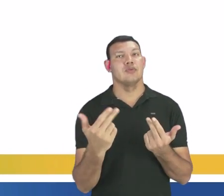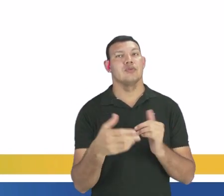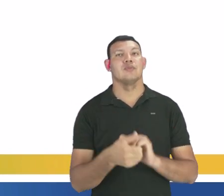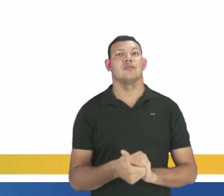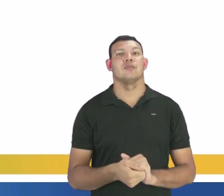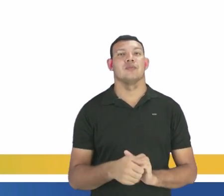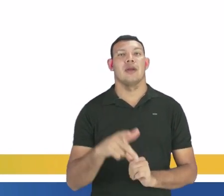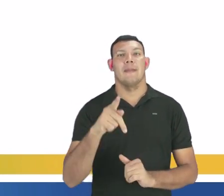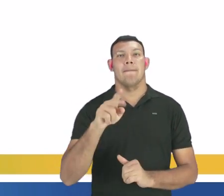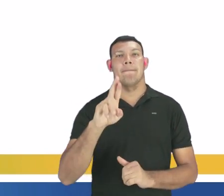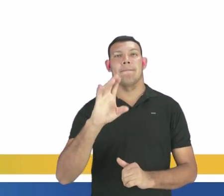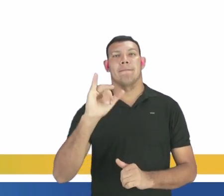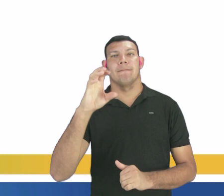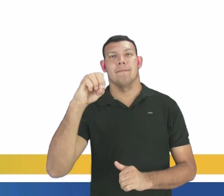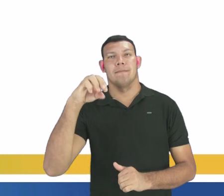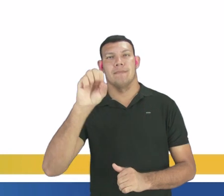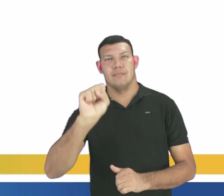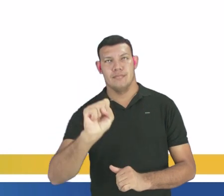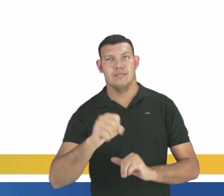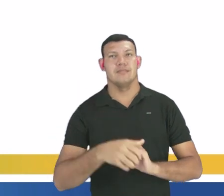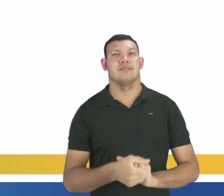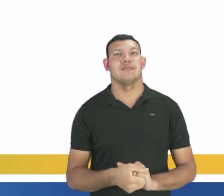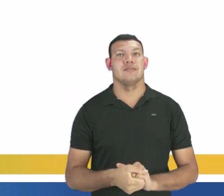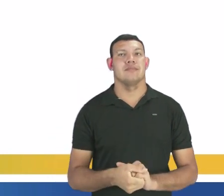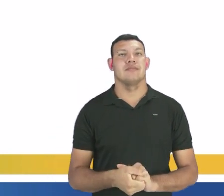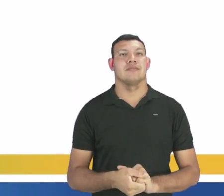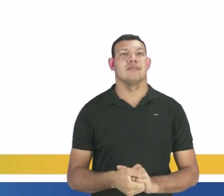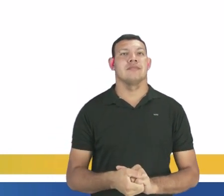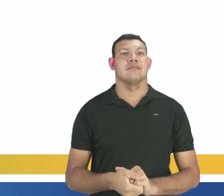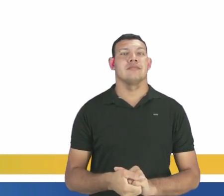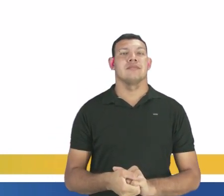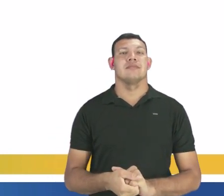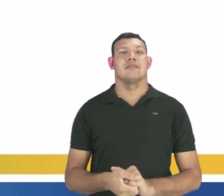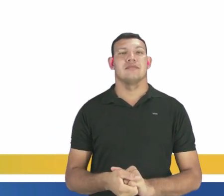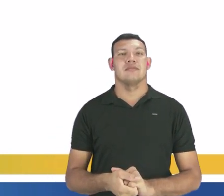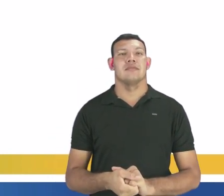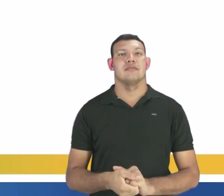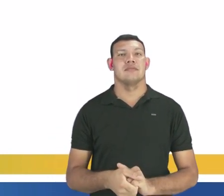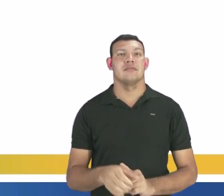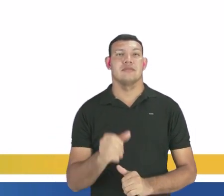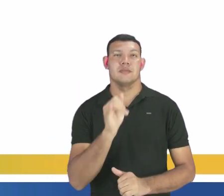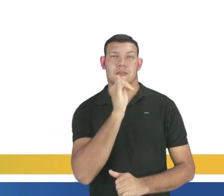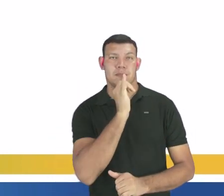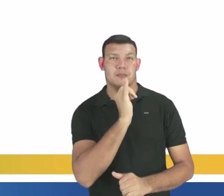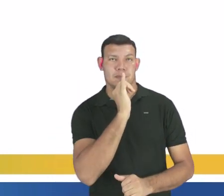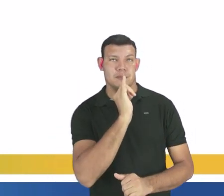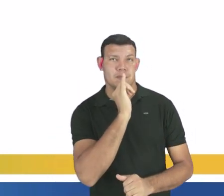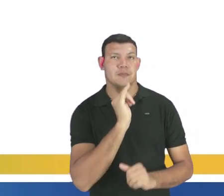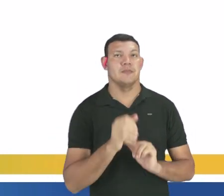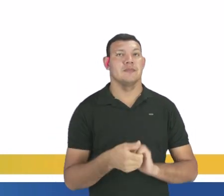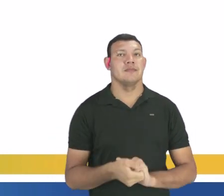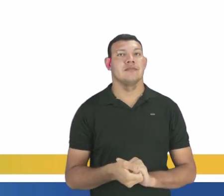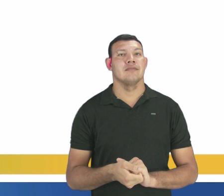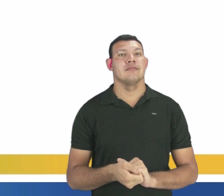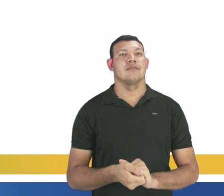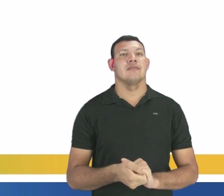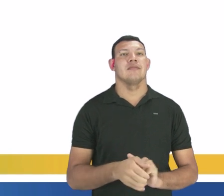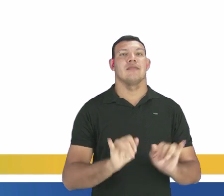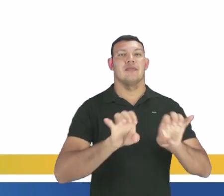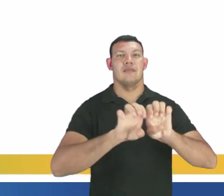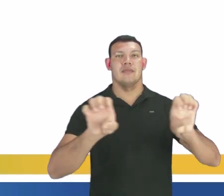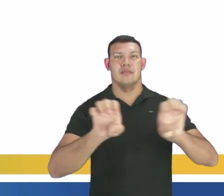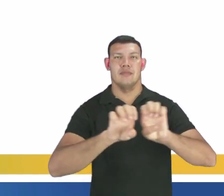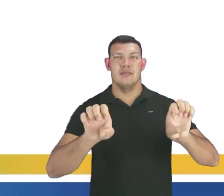potência menos 5x ao cubo menos 4x ao quadrado mais 15x menos 6 igual a